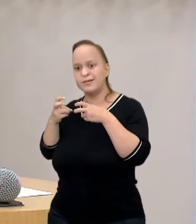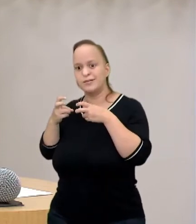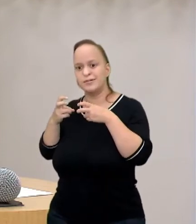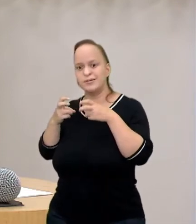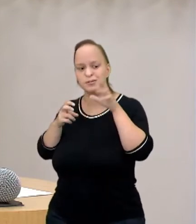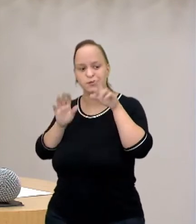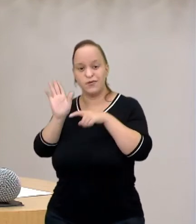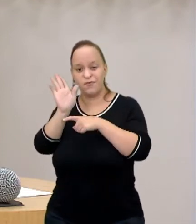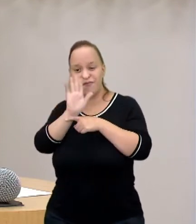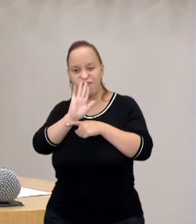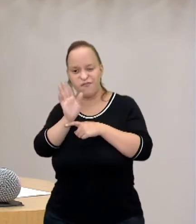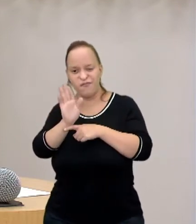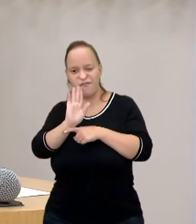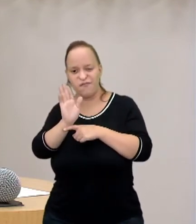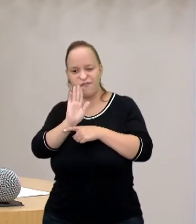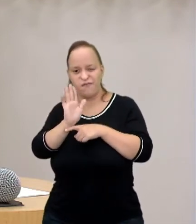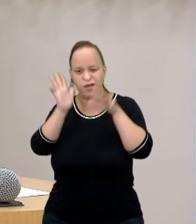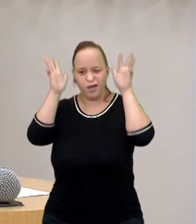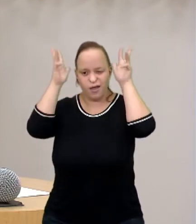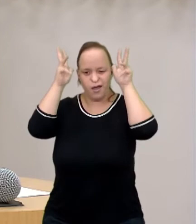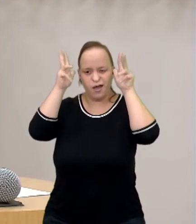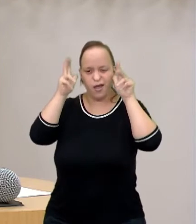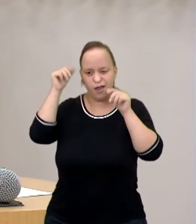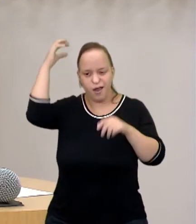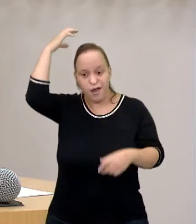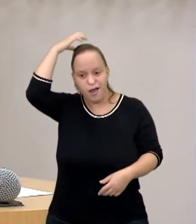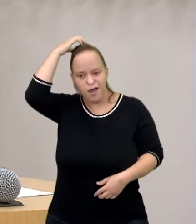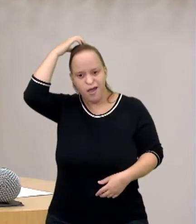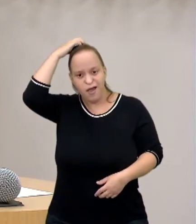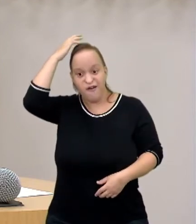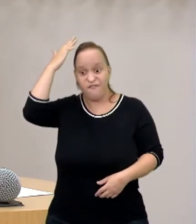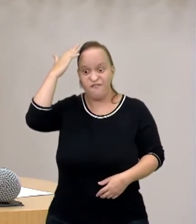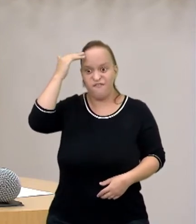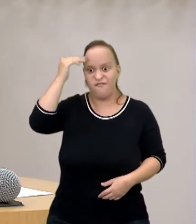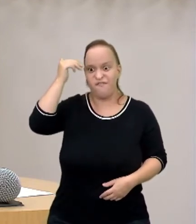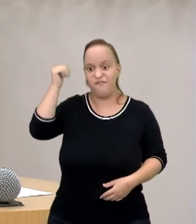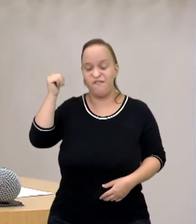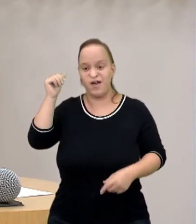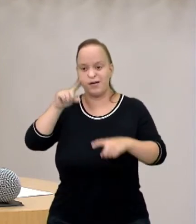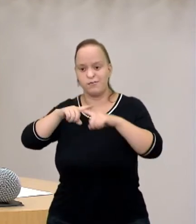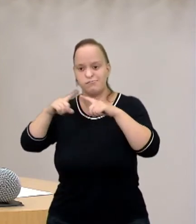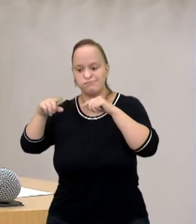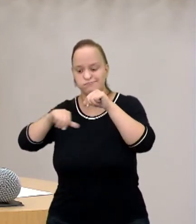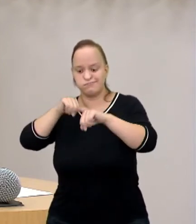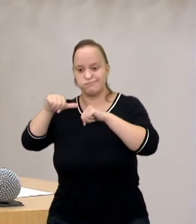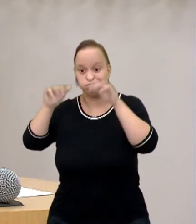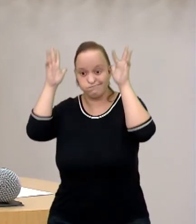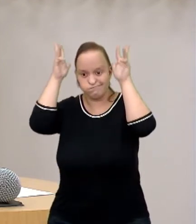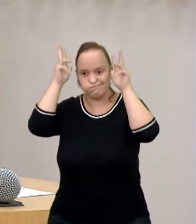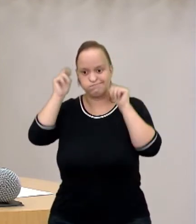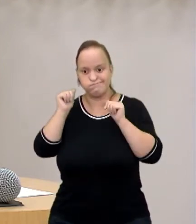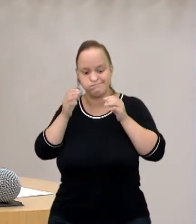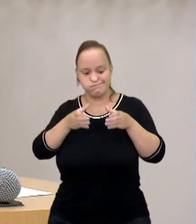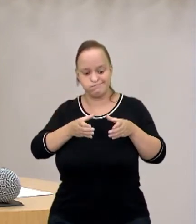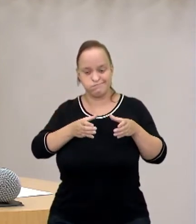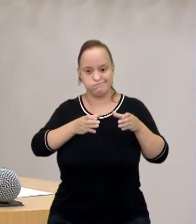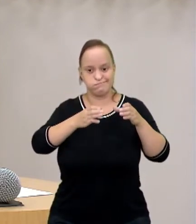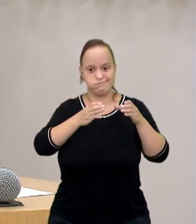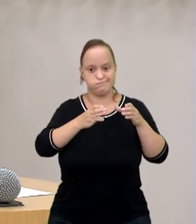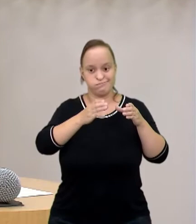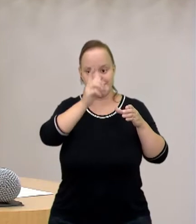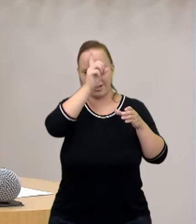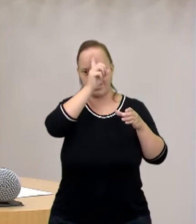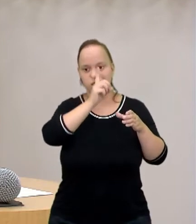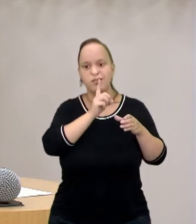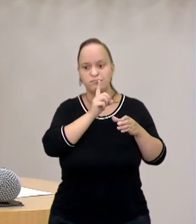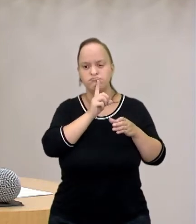um a um filme muito eh conhecido, só que em vez do leão era o melão. Então, eh pode ser dessa forma, pode ser de outra.